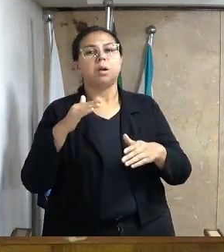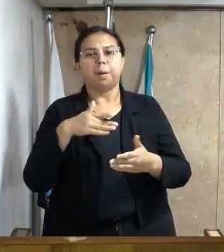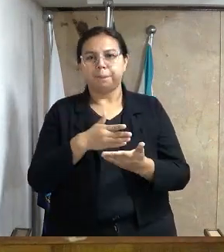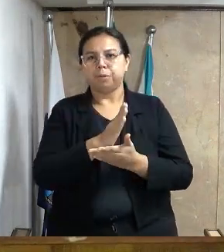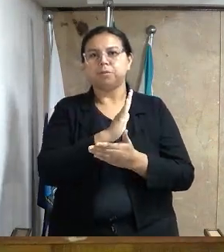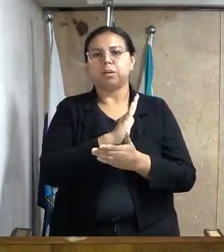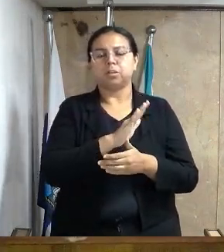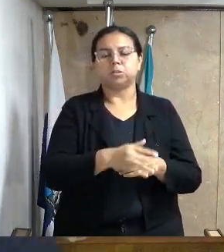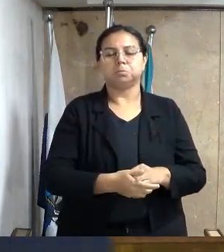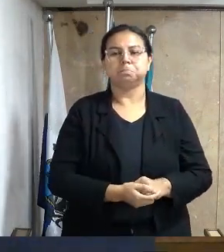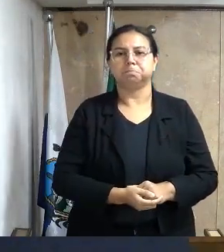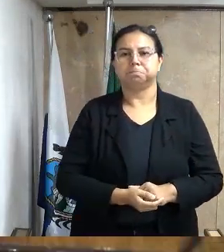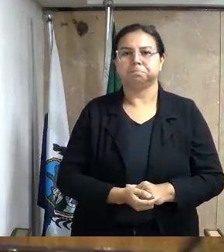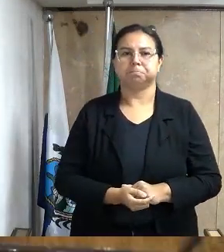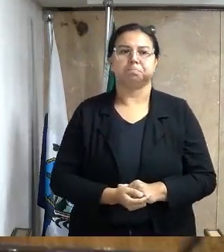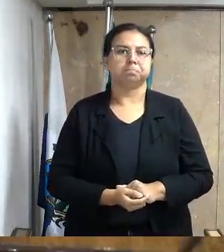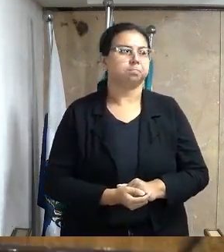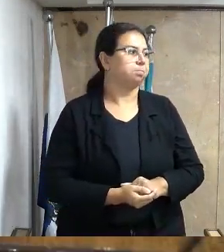unanimidade.